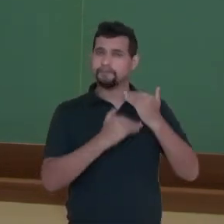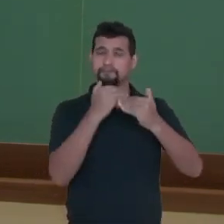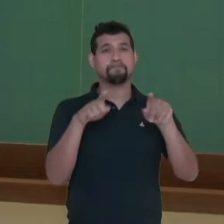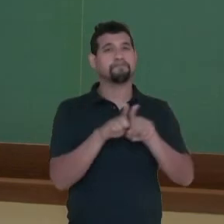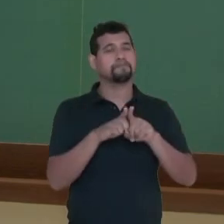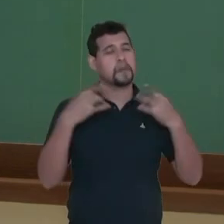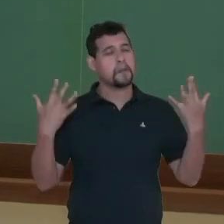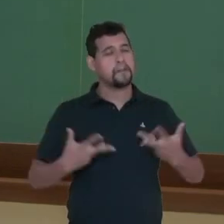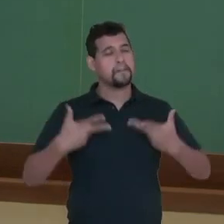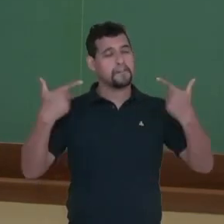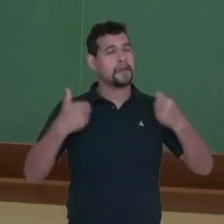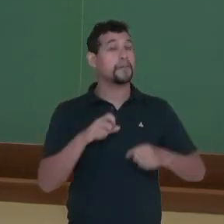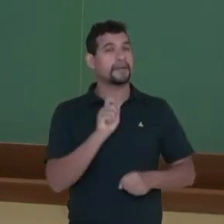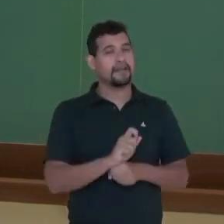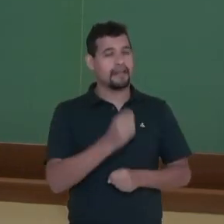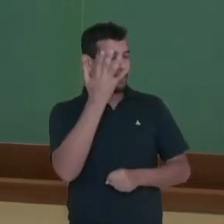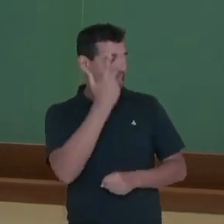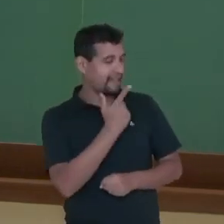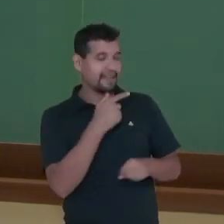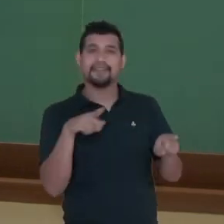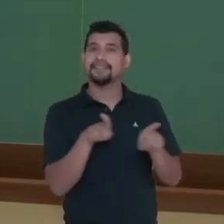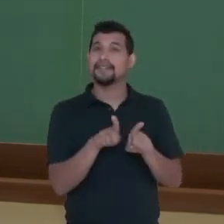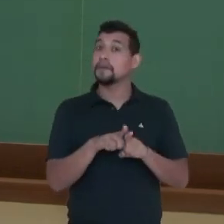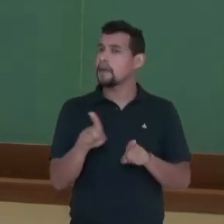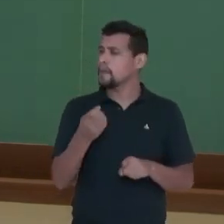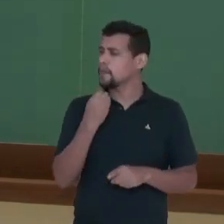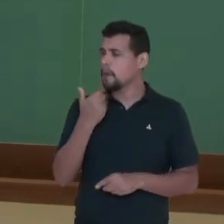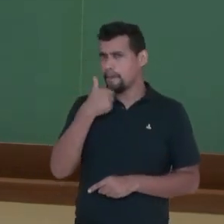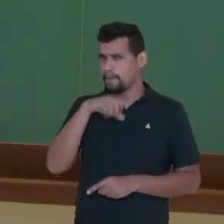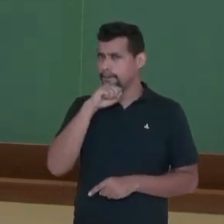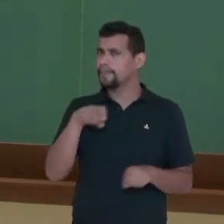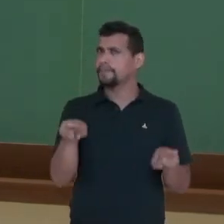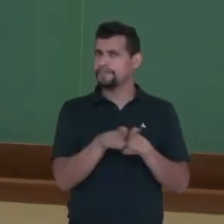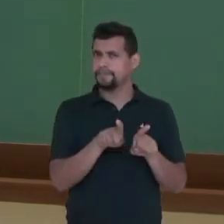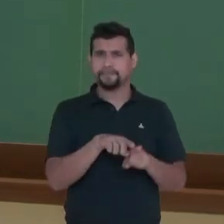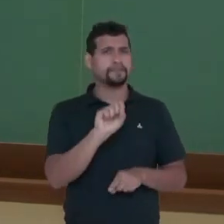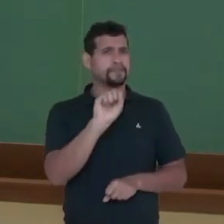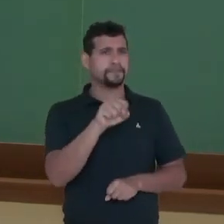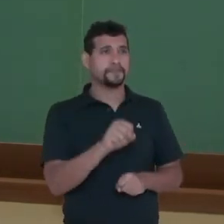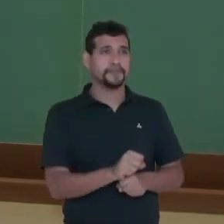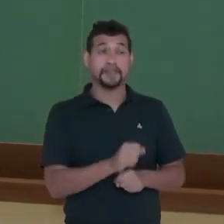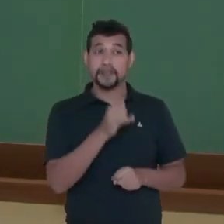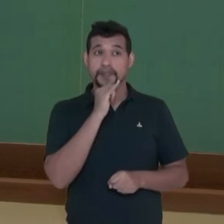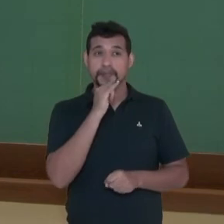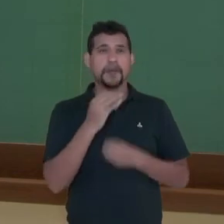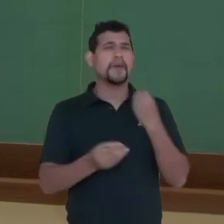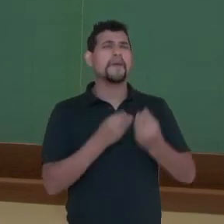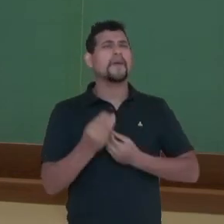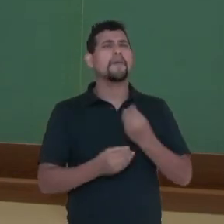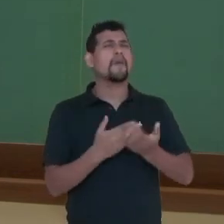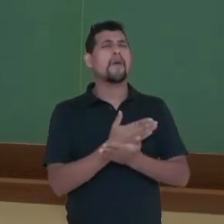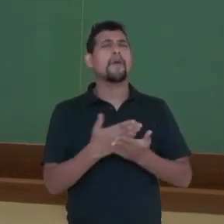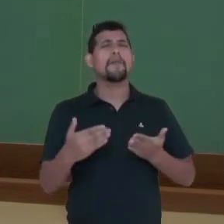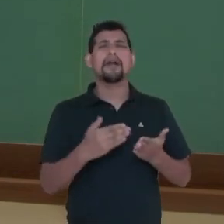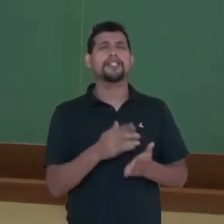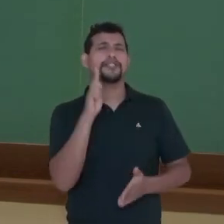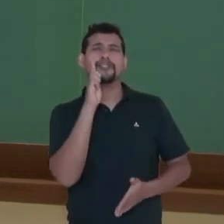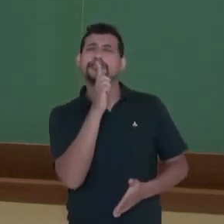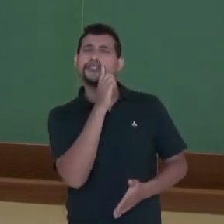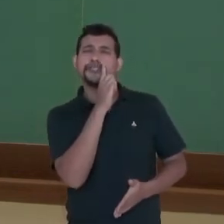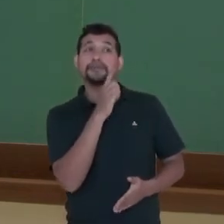tão vantajoso para a criança quanto é vantajoso para a mãe. Olha, como que se formam os gêmeos? Eu tenho